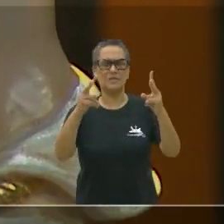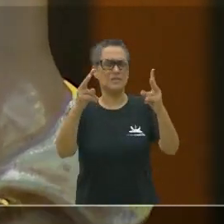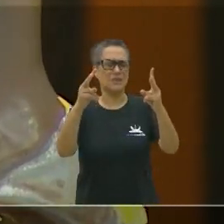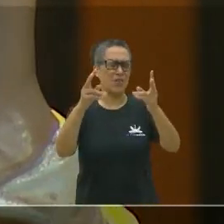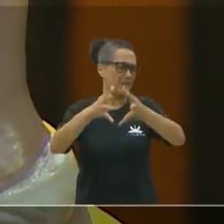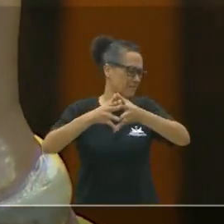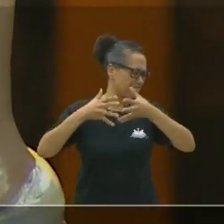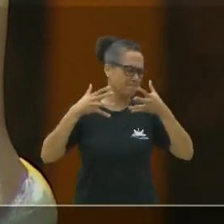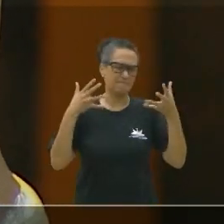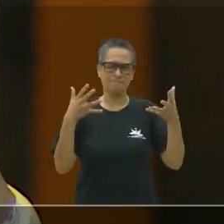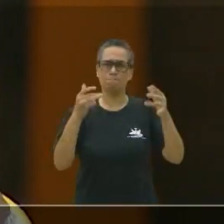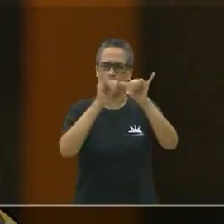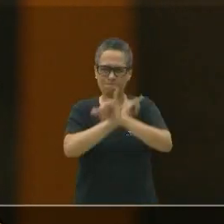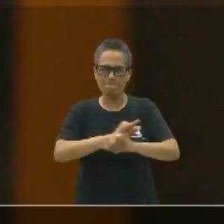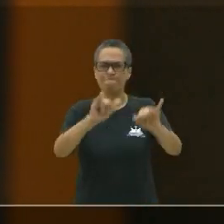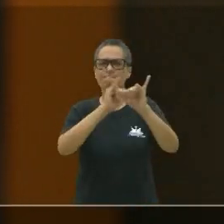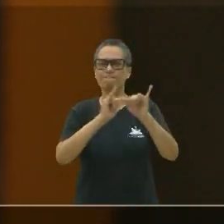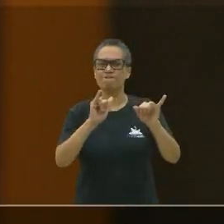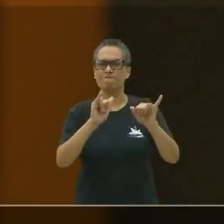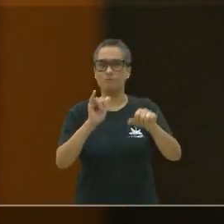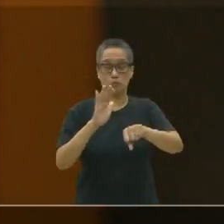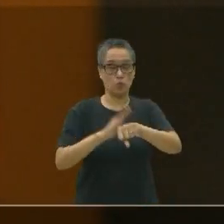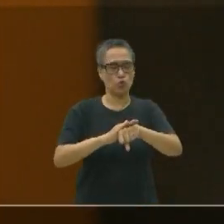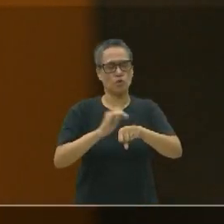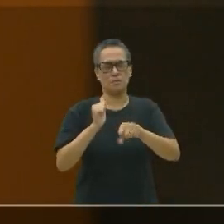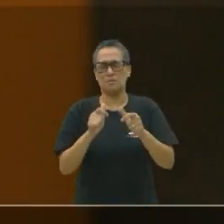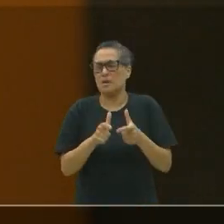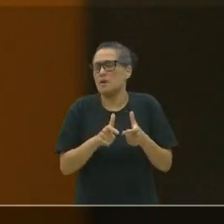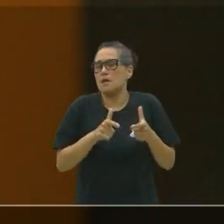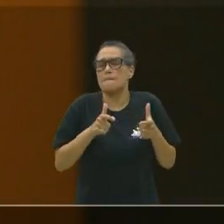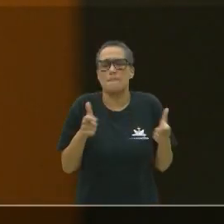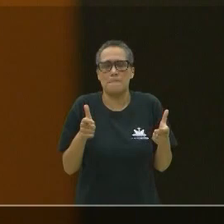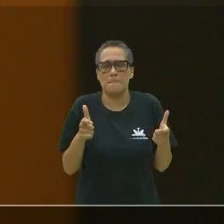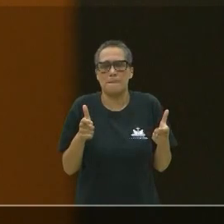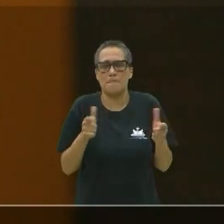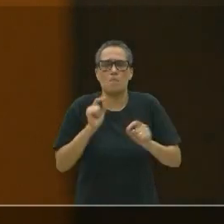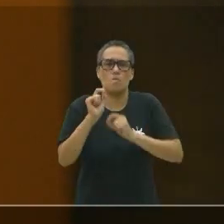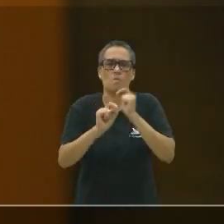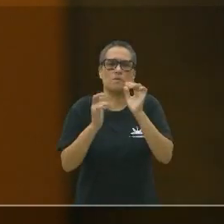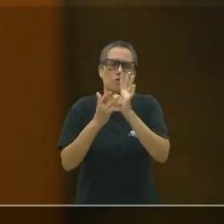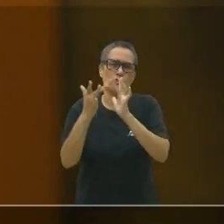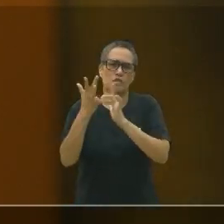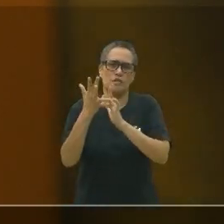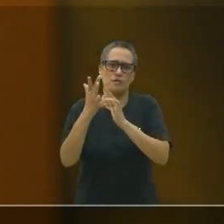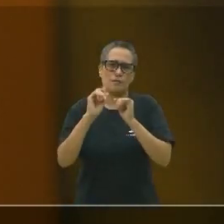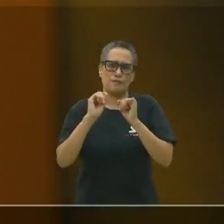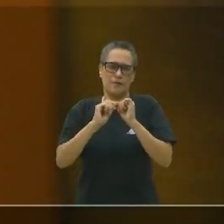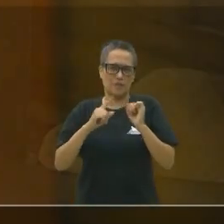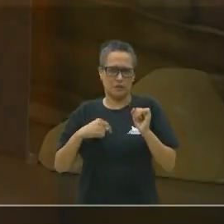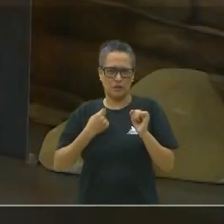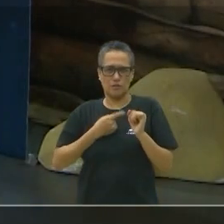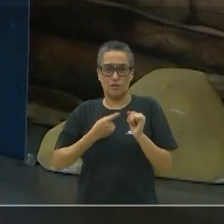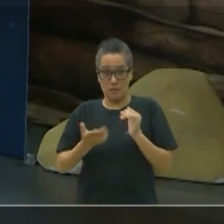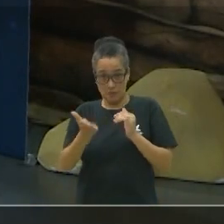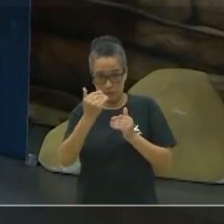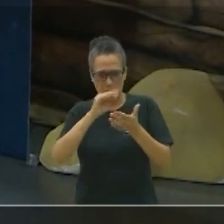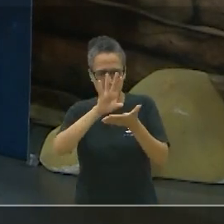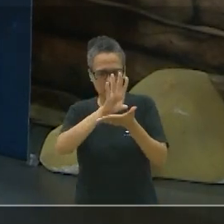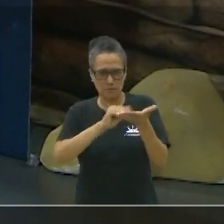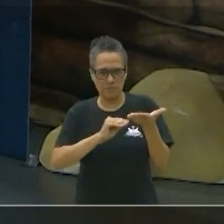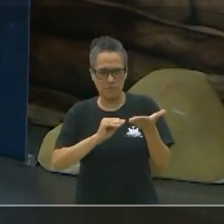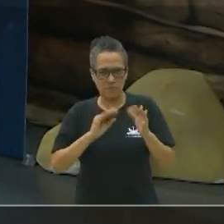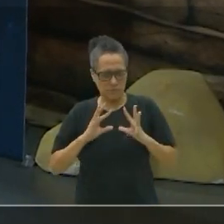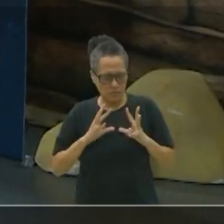Declare o maior chamado que Jesus nos fez aqui. Repita comigo com